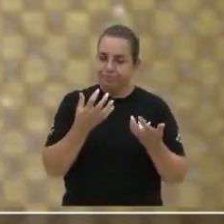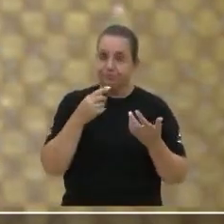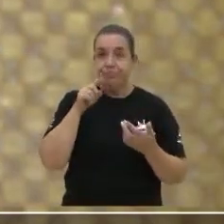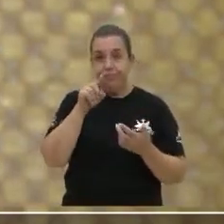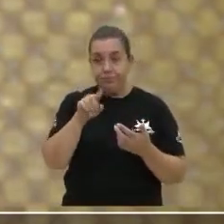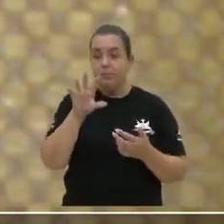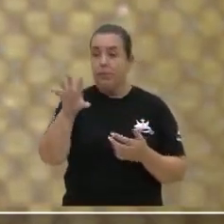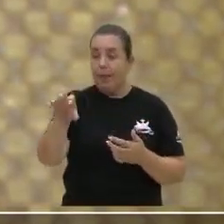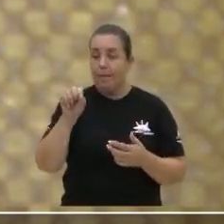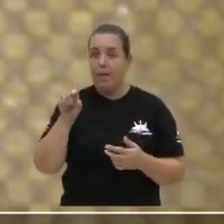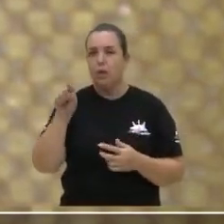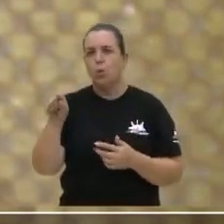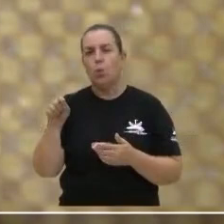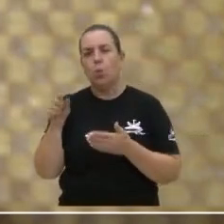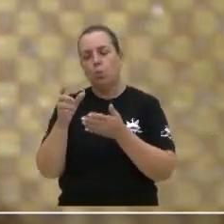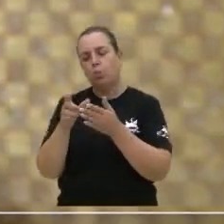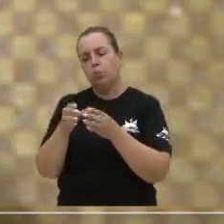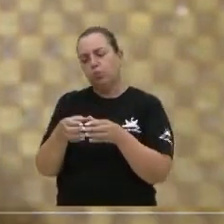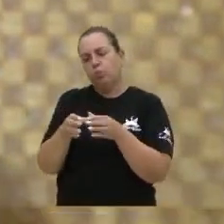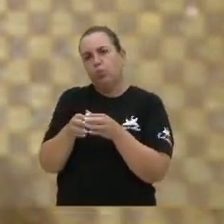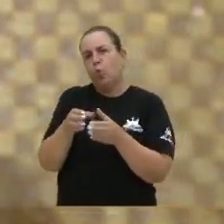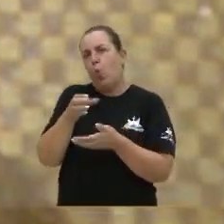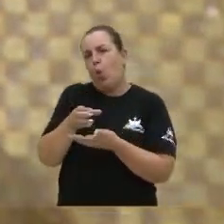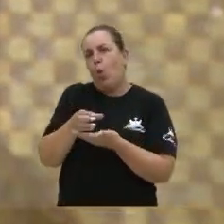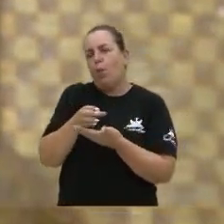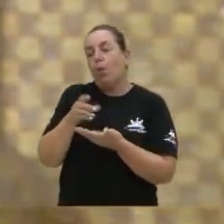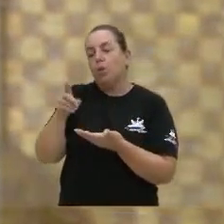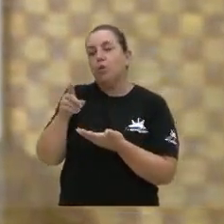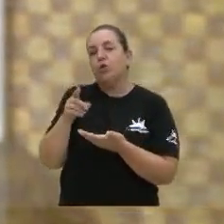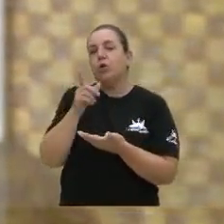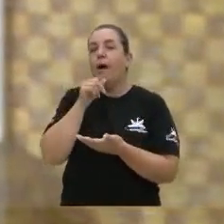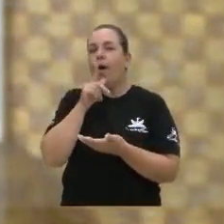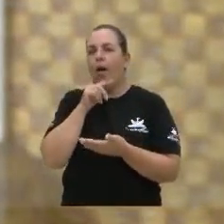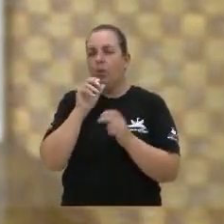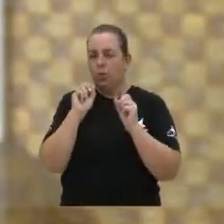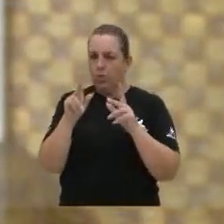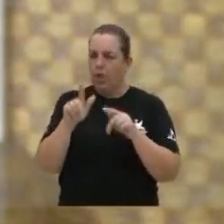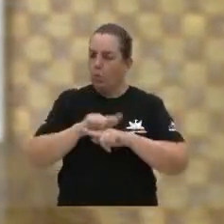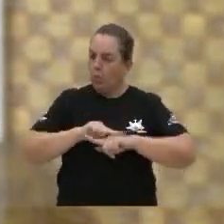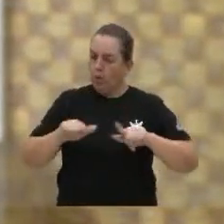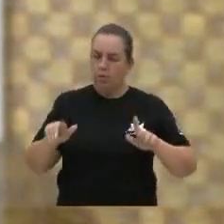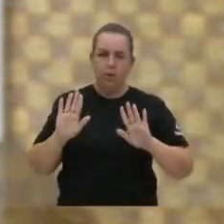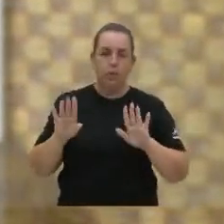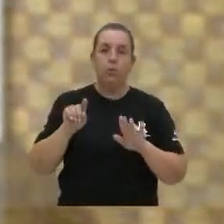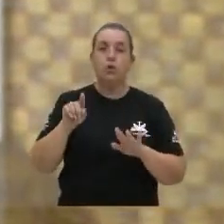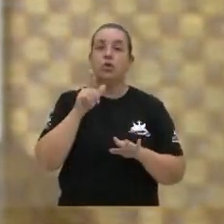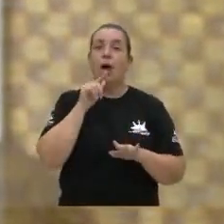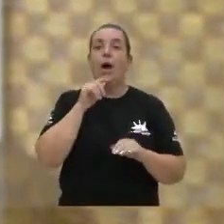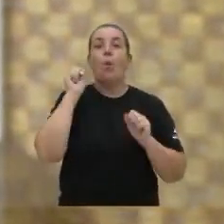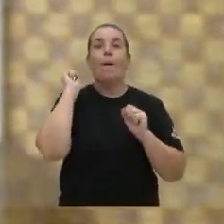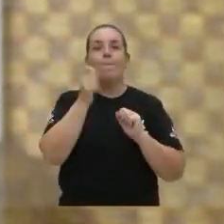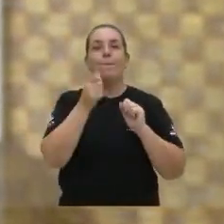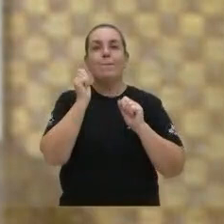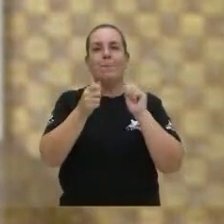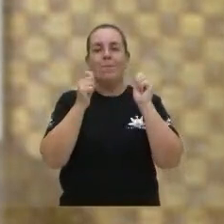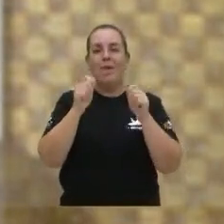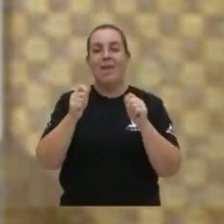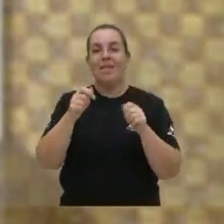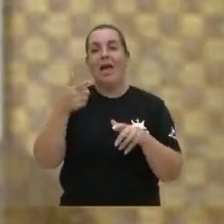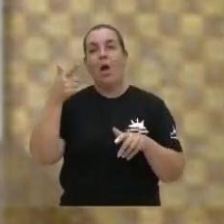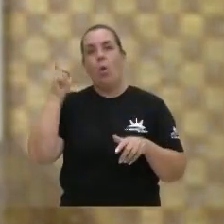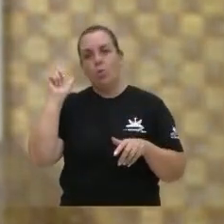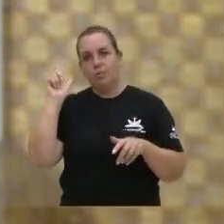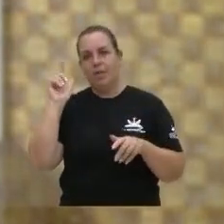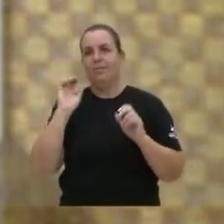para casa um pequeno recipiente, um copo lacrado, tudo higienizado, da água que foi